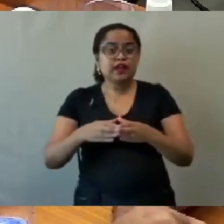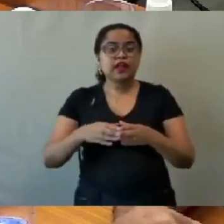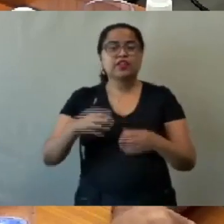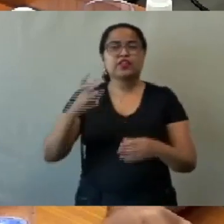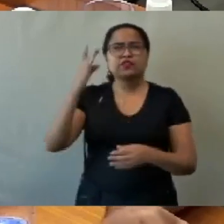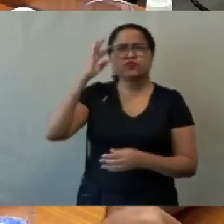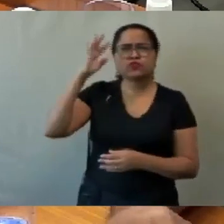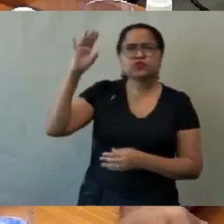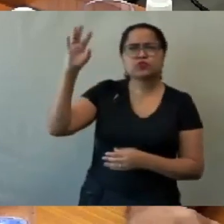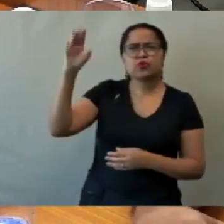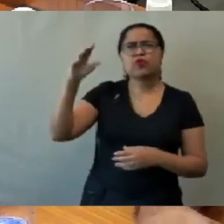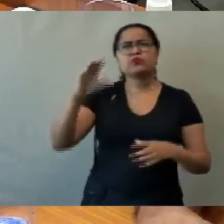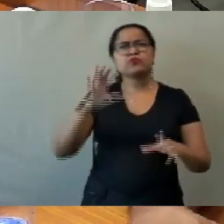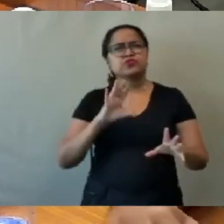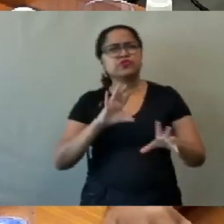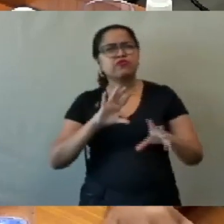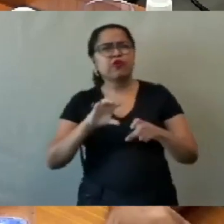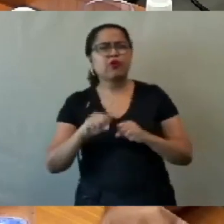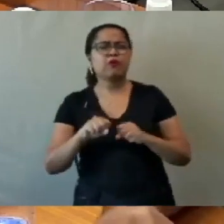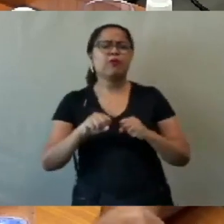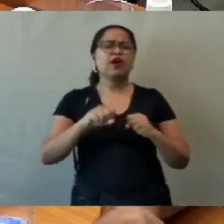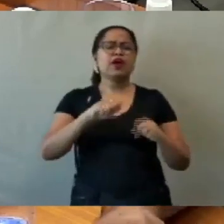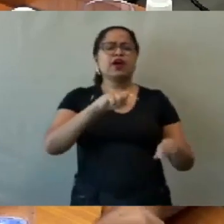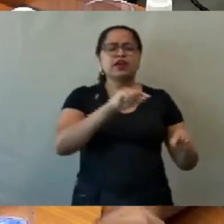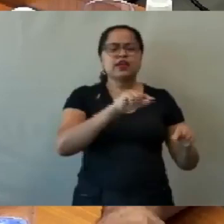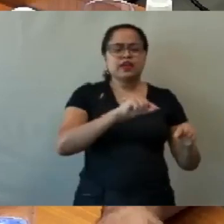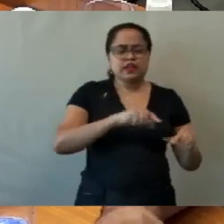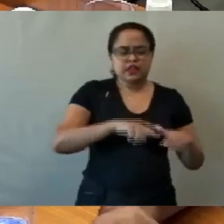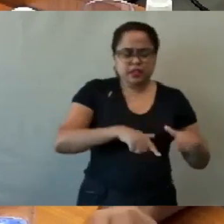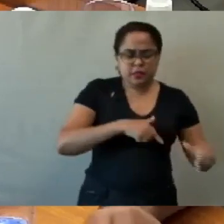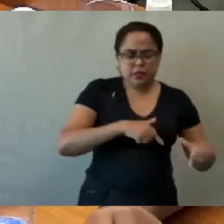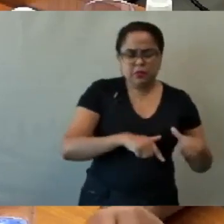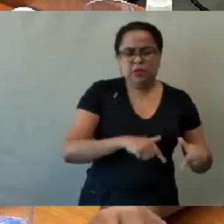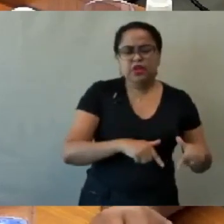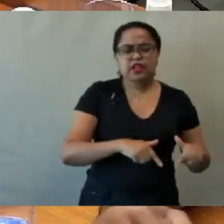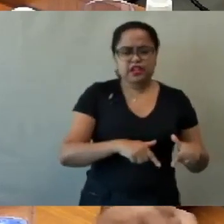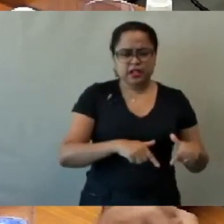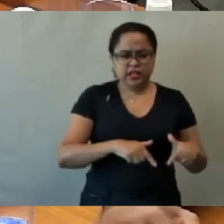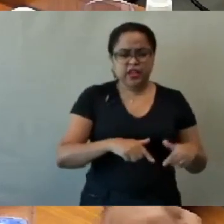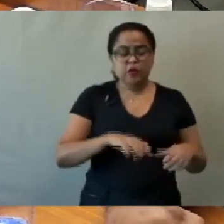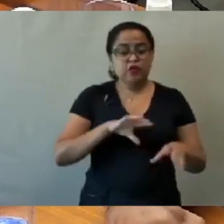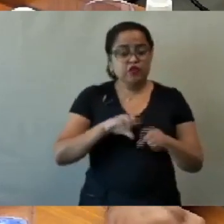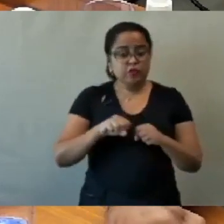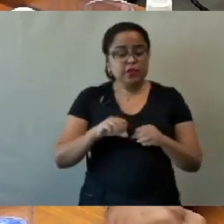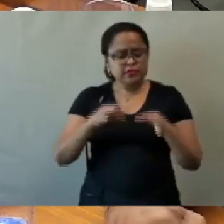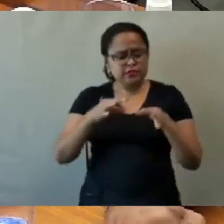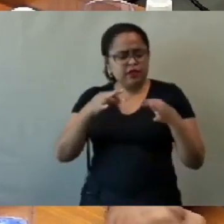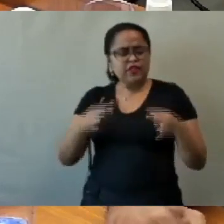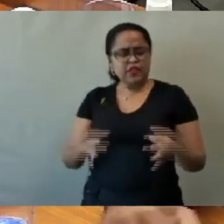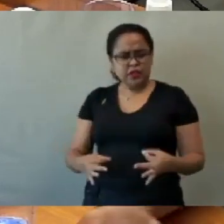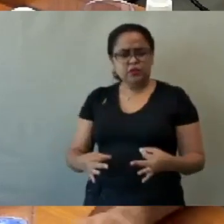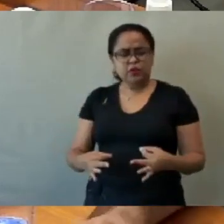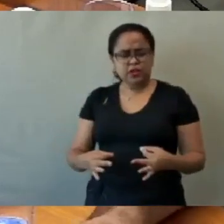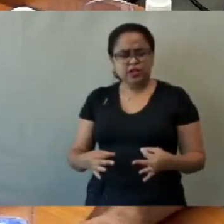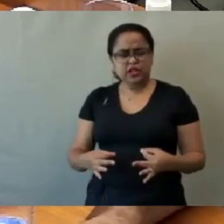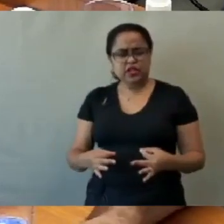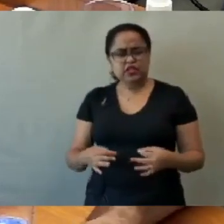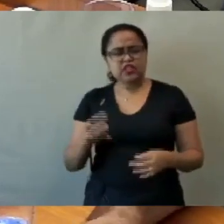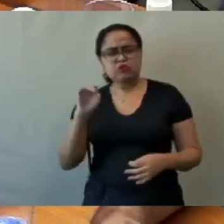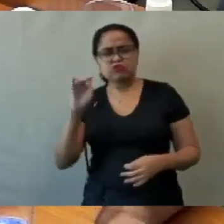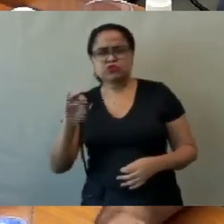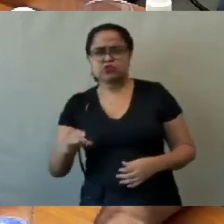possam trabalhar, possam ter uma profissão com uma formação adequada e não só trabalhar no subemprego ou